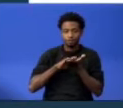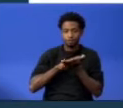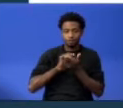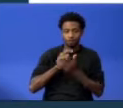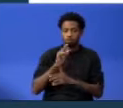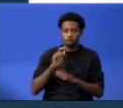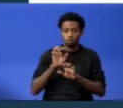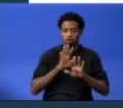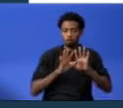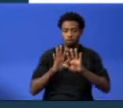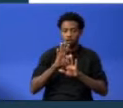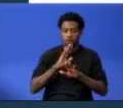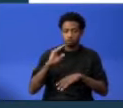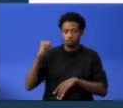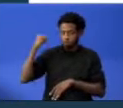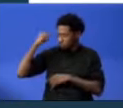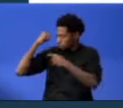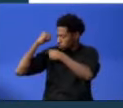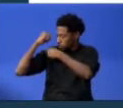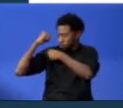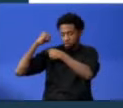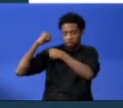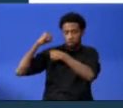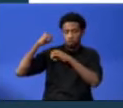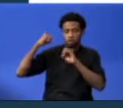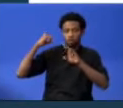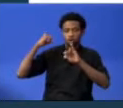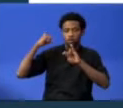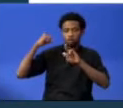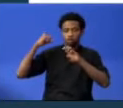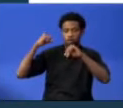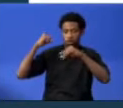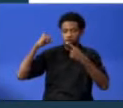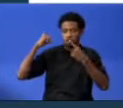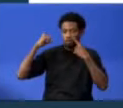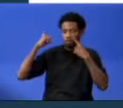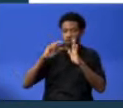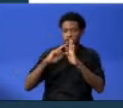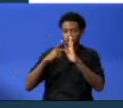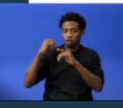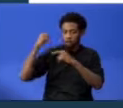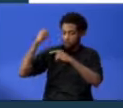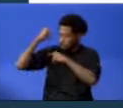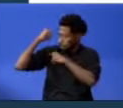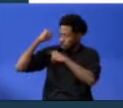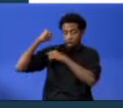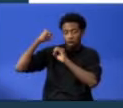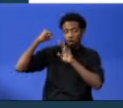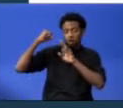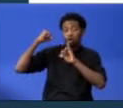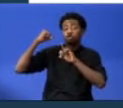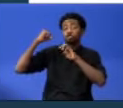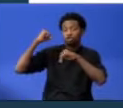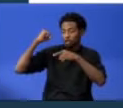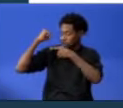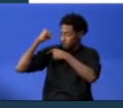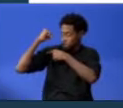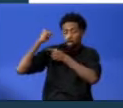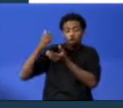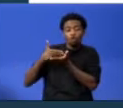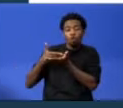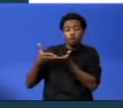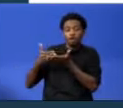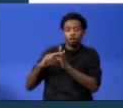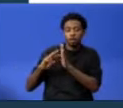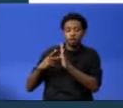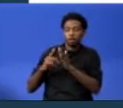tem nenhuma movimentação. Então, o bíceps braquial que está próximo dessa região não se movimenta. Por outro lado, nesse mesmo exemplo, a